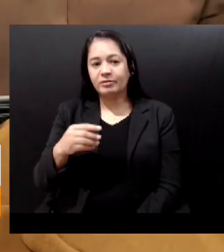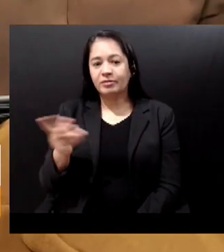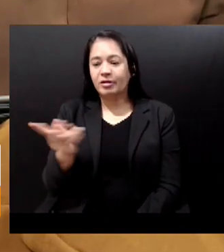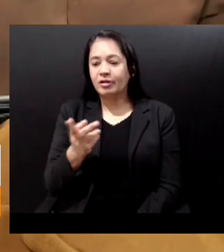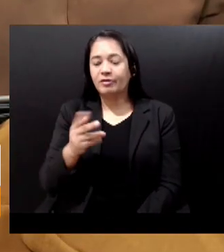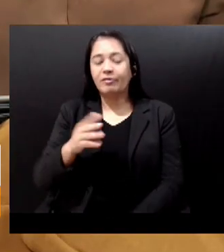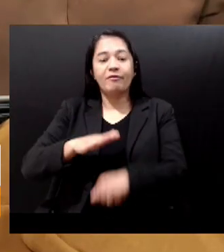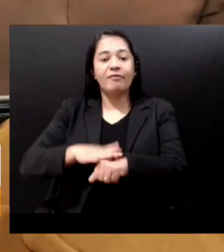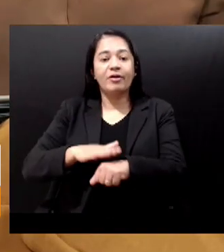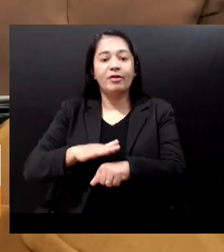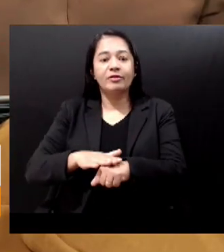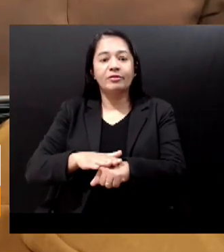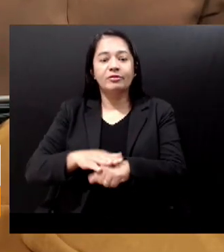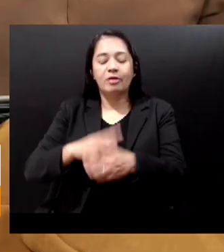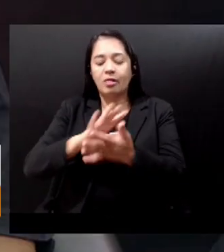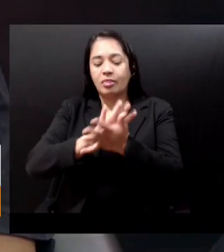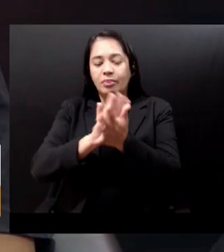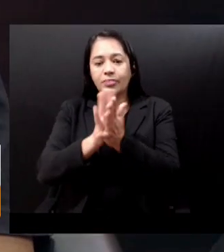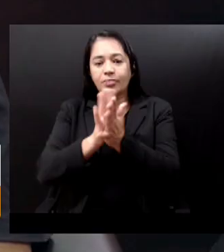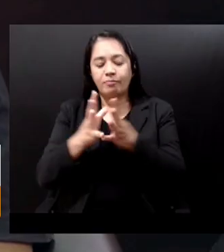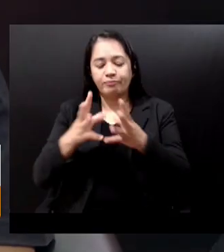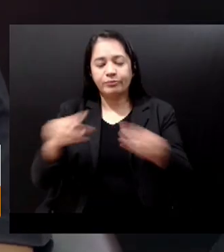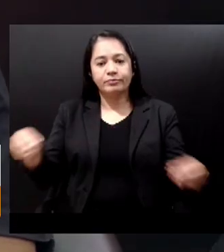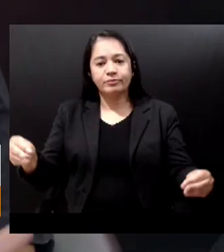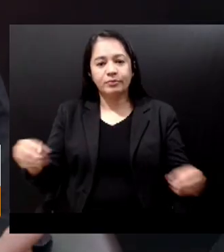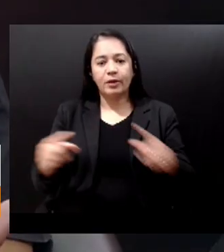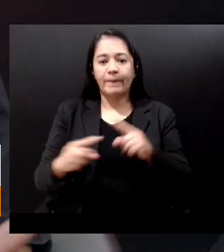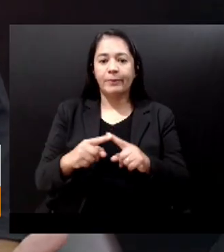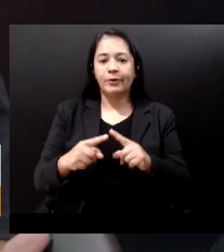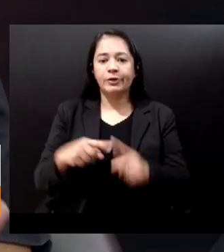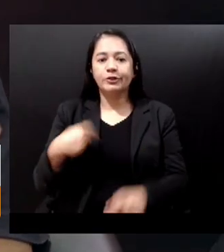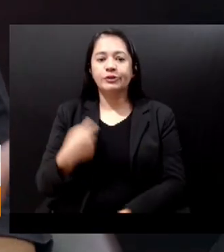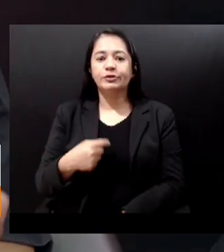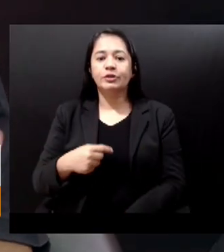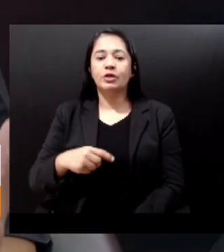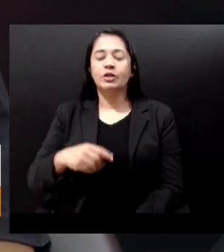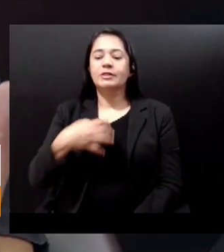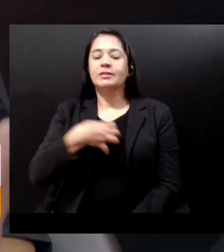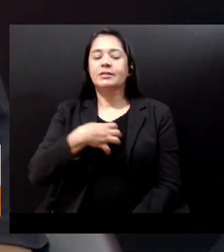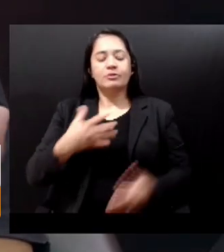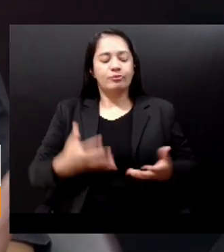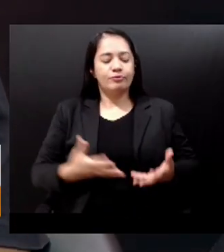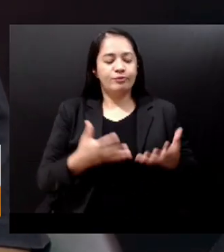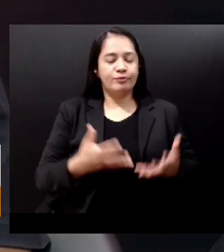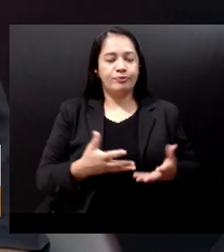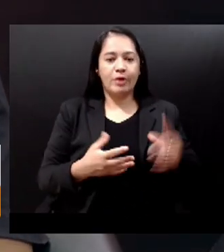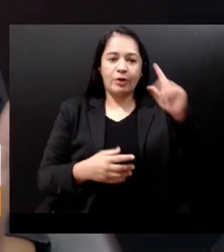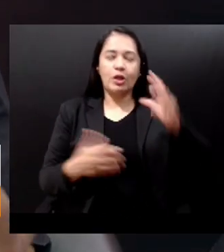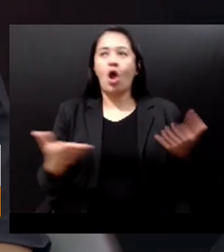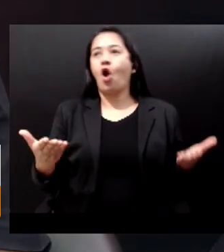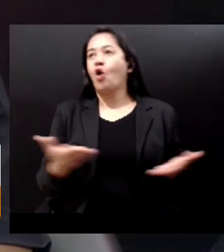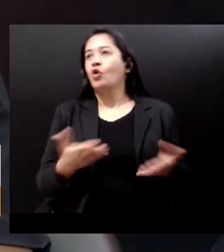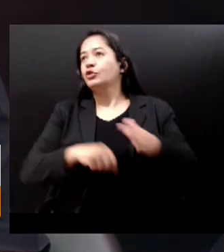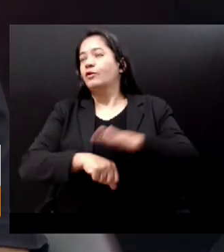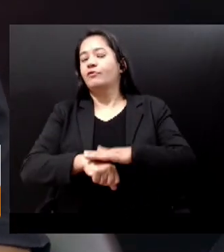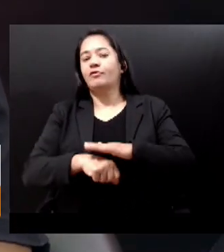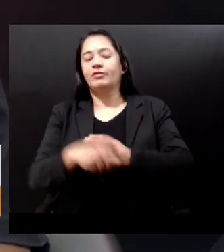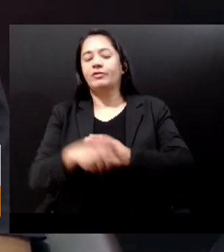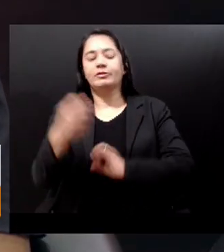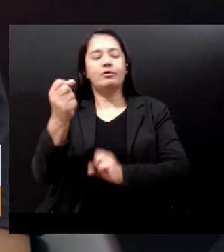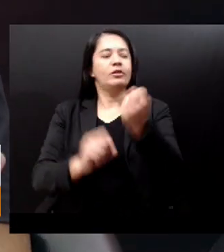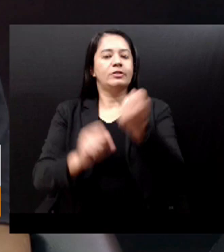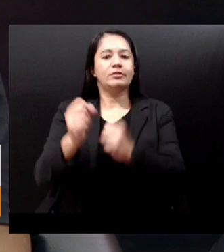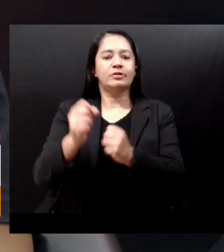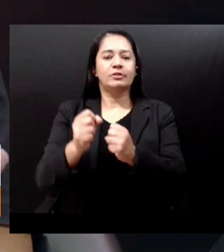ruírem. Porque por mais que a gente tenha a motivação de acordar no dia e falar: "Hoje eu vou fazer exercício após o meu